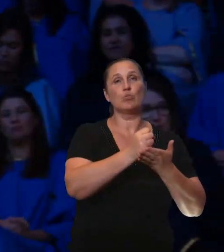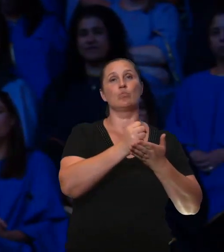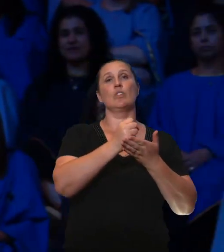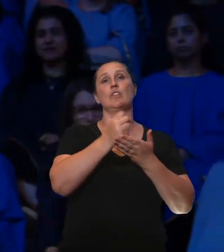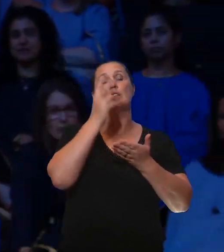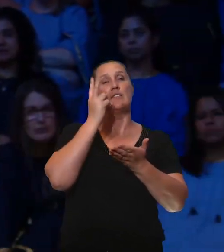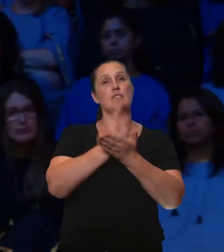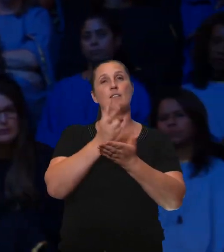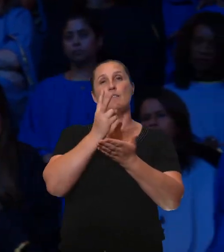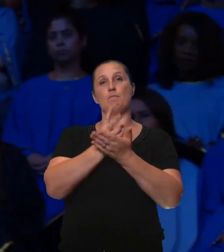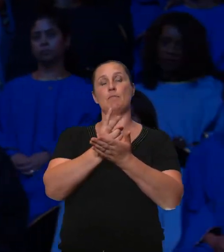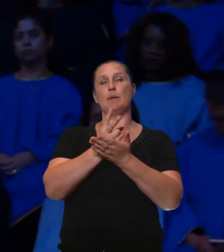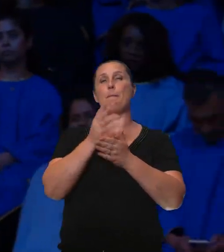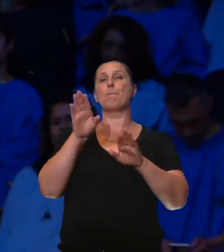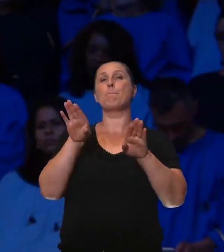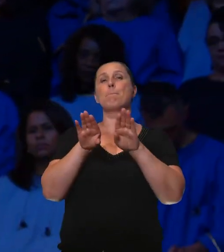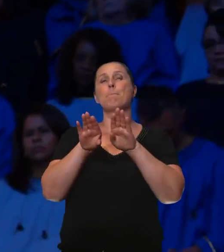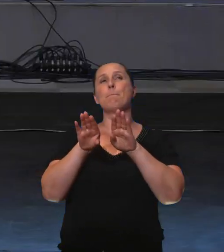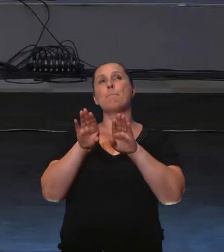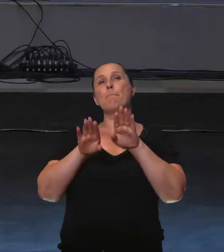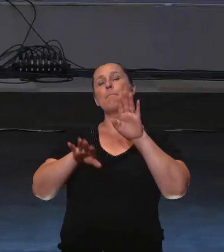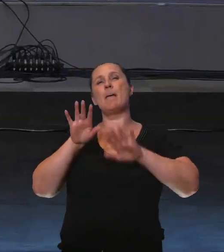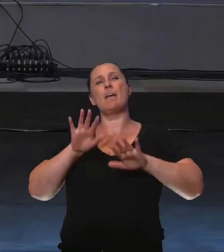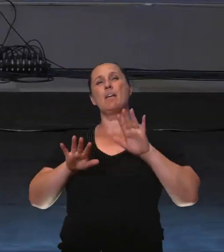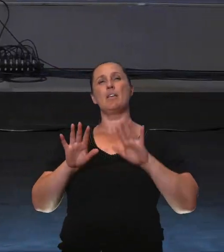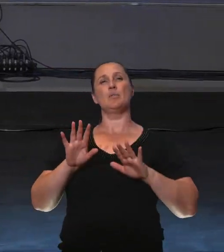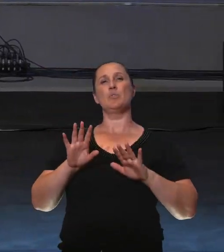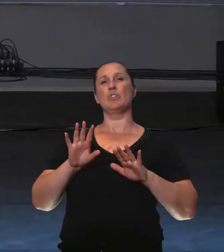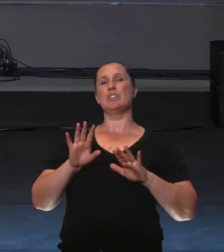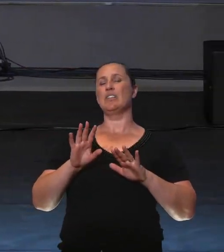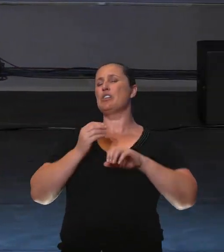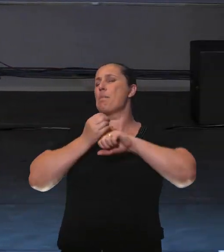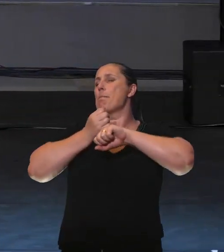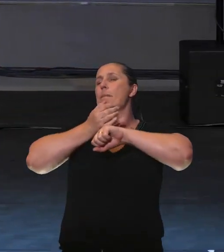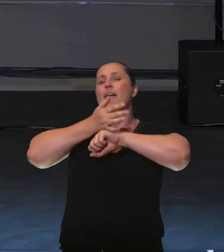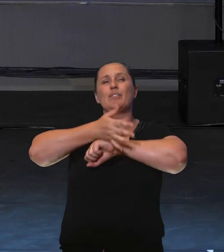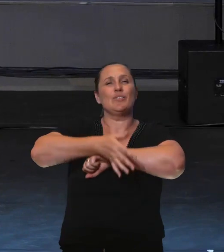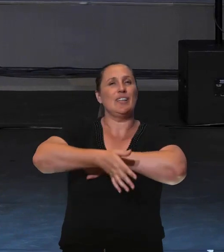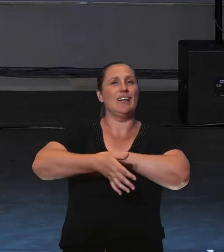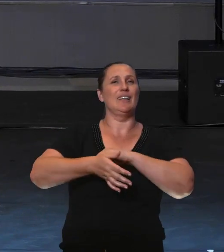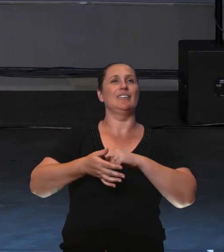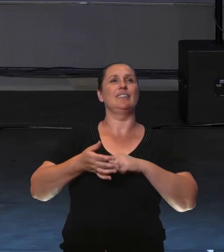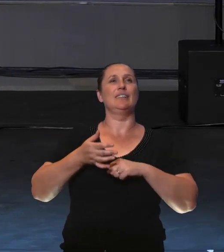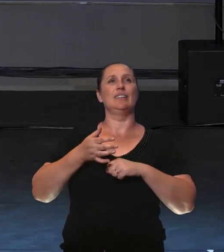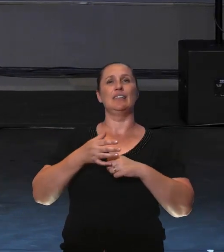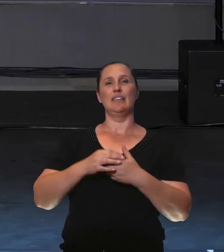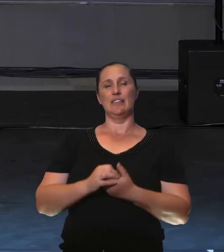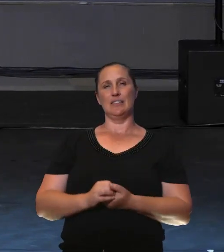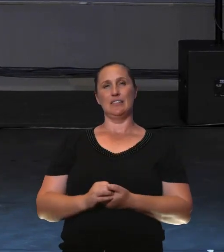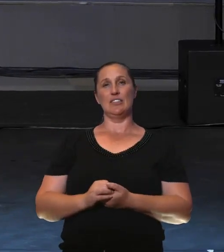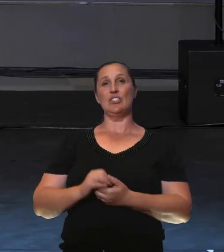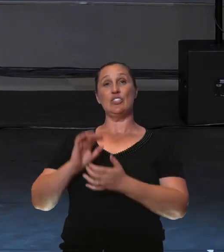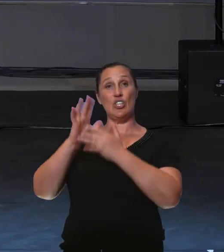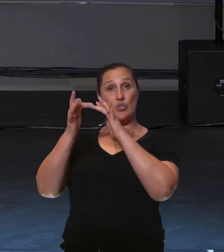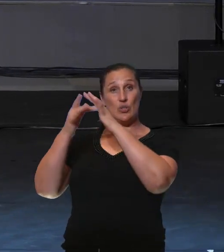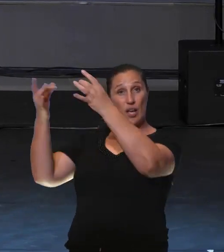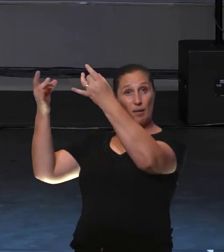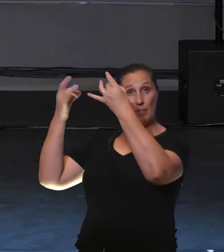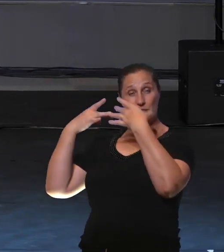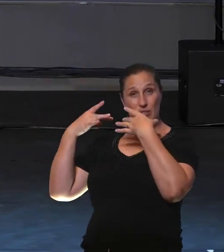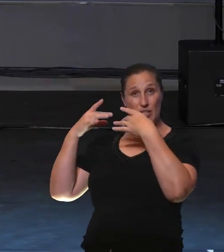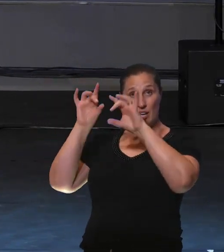chegará. Ainda que seja na 4ª vigília da noite, Jesus não nos abandona. Jesus